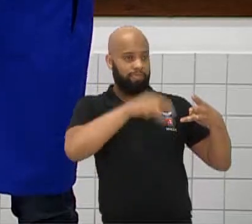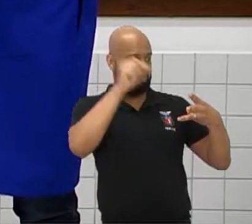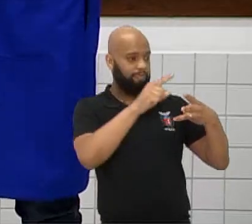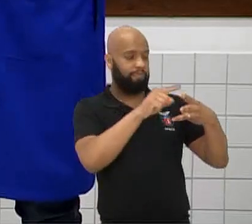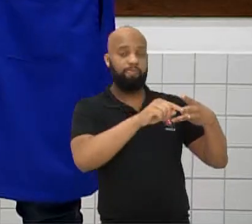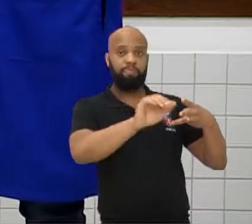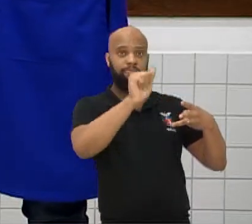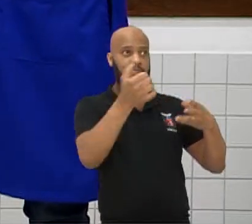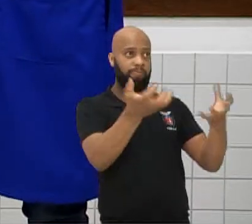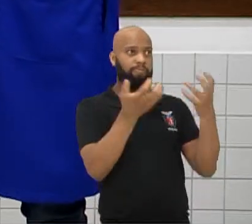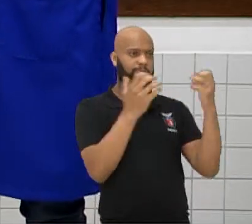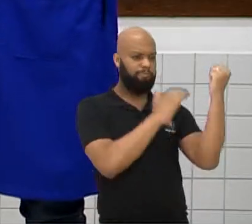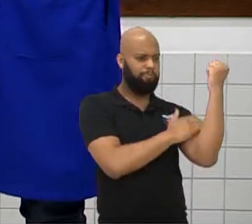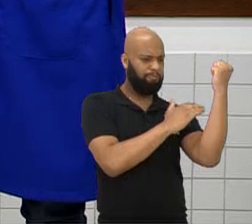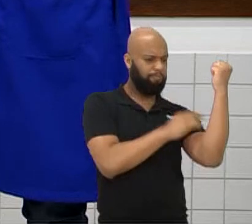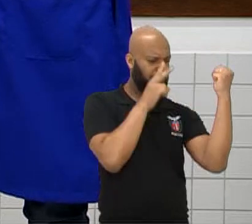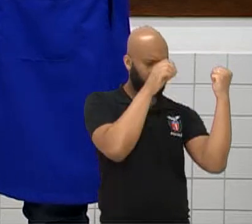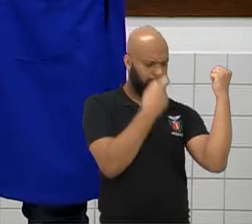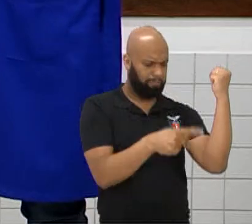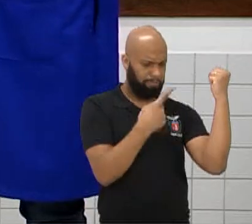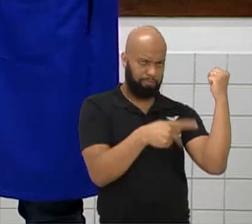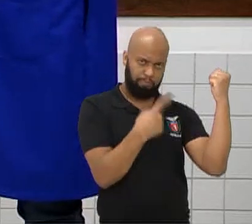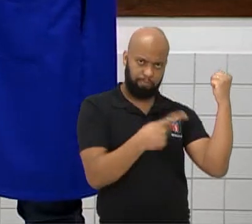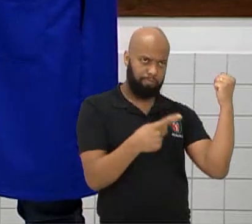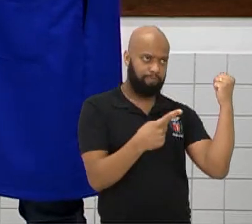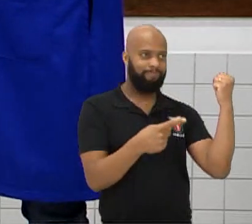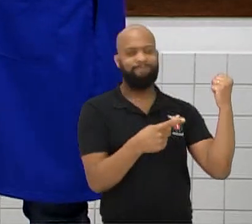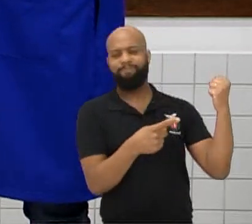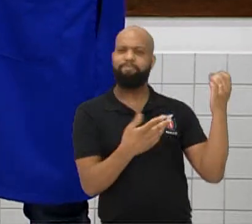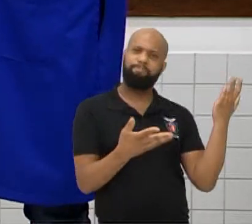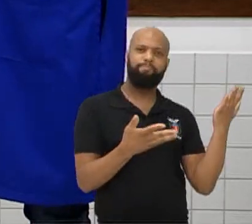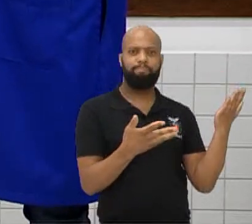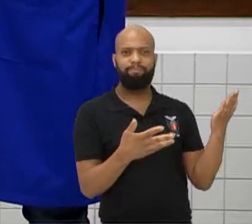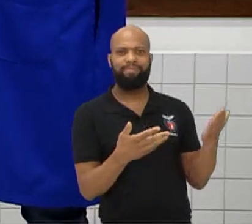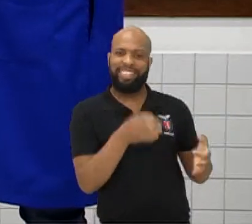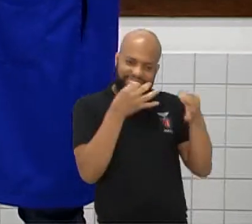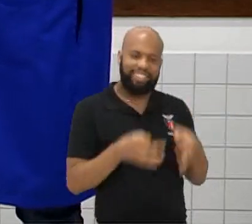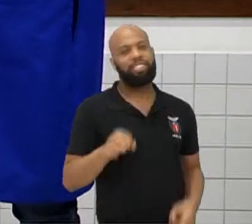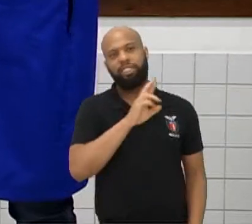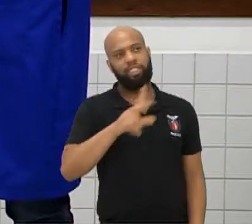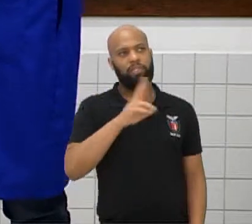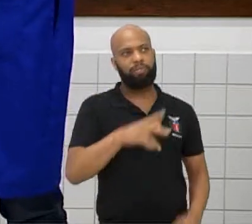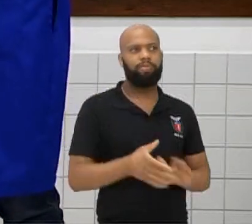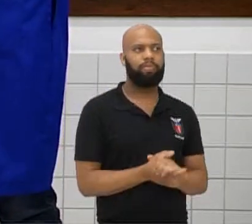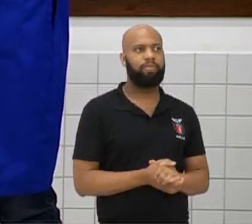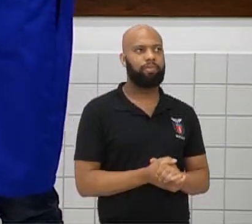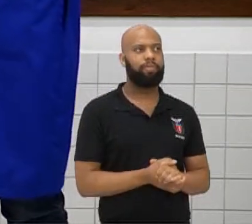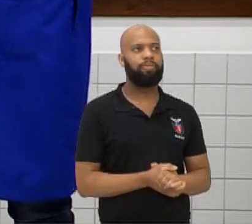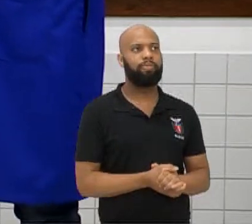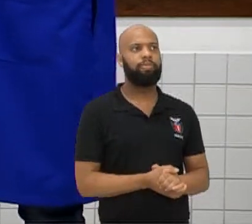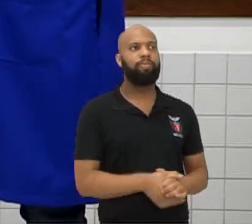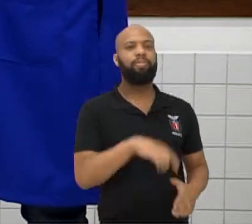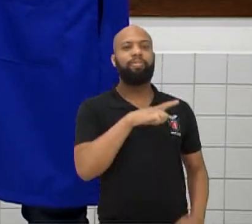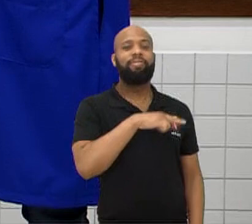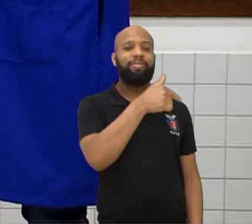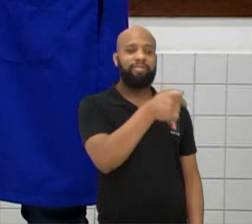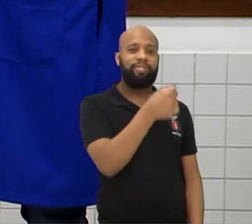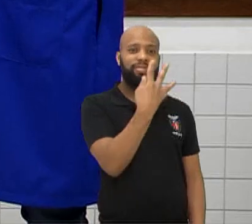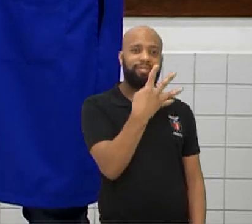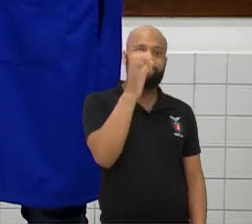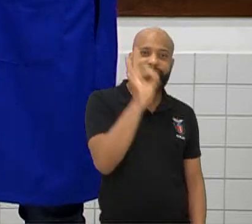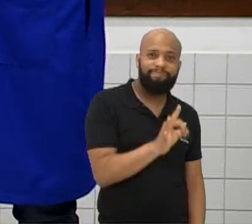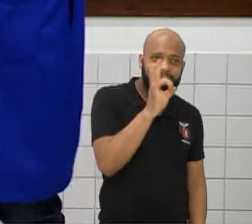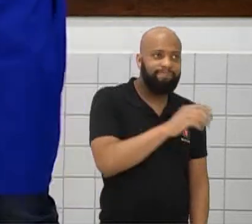desejo de reforçar o poder português na colônia. Não está totalmente errado, mas não está exatamente certo. E a 74%